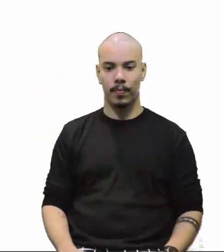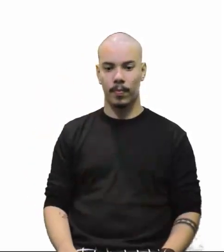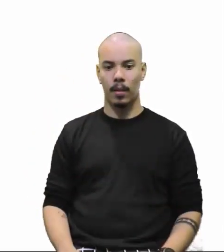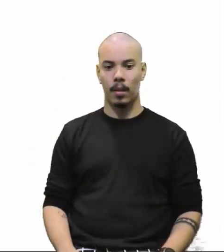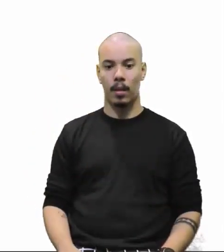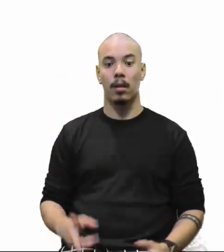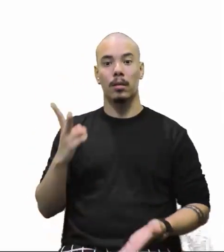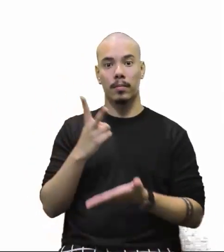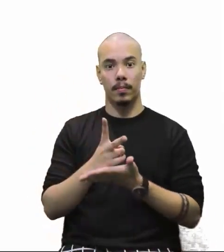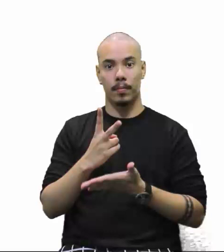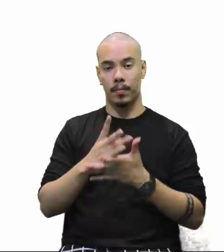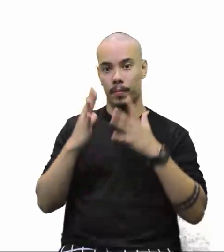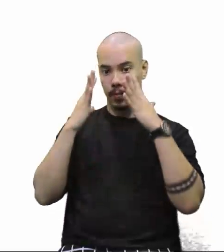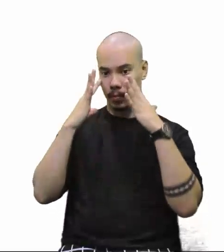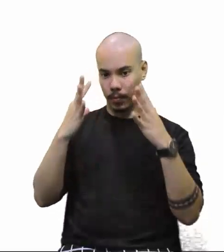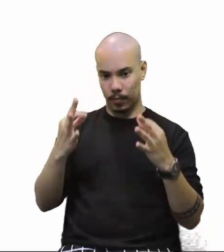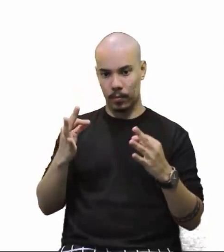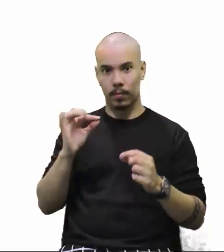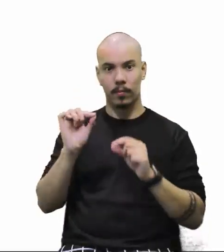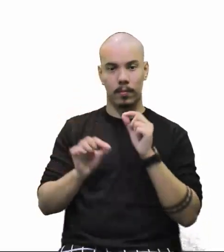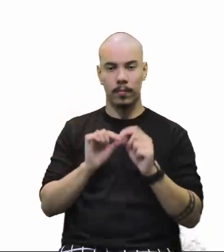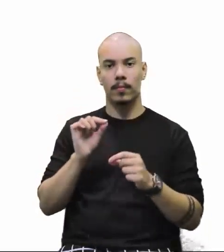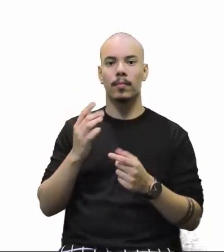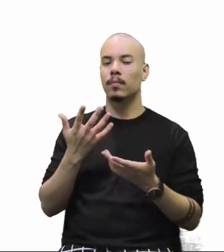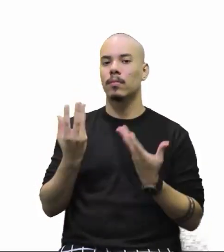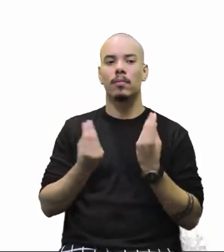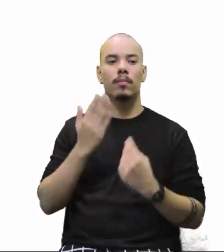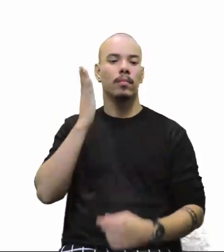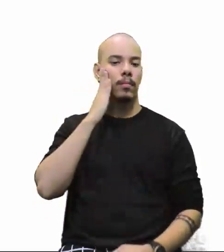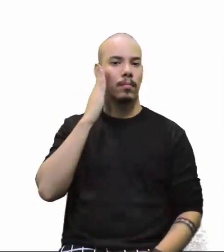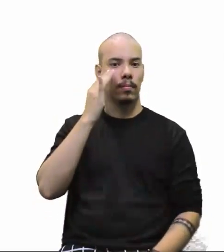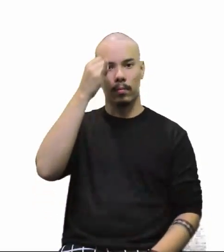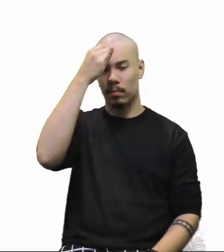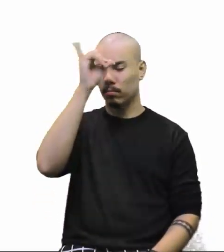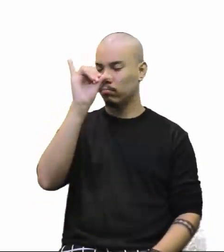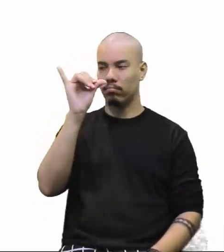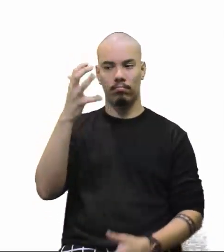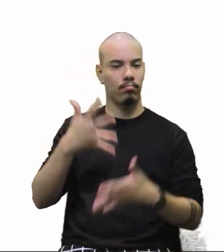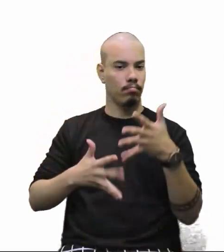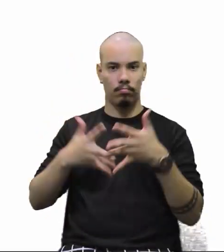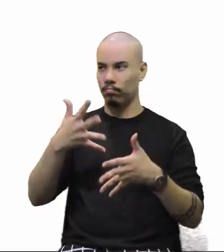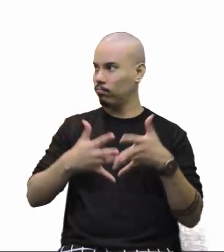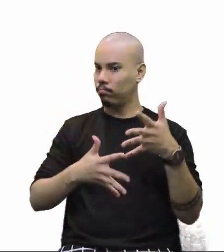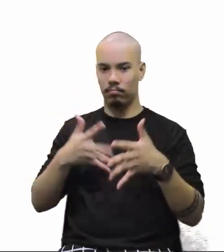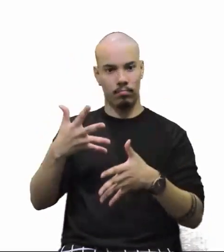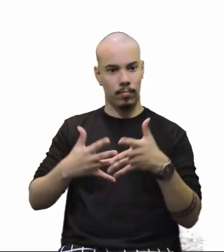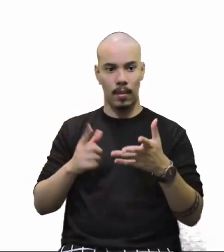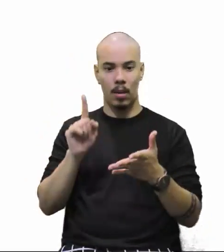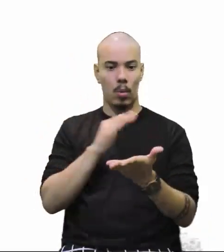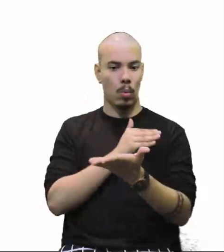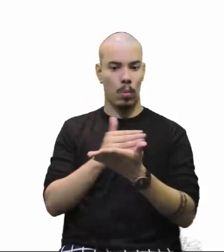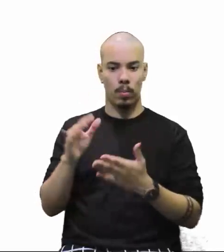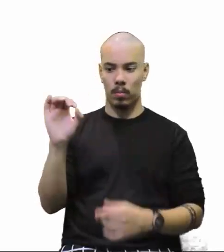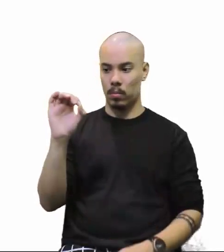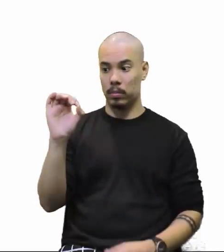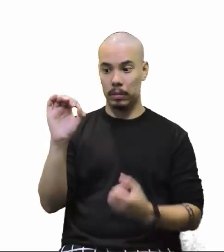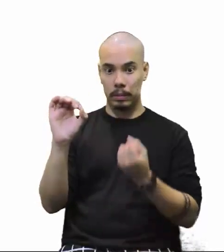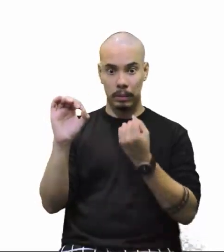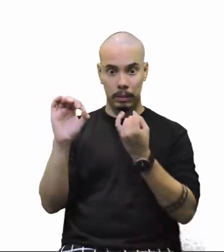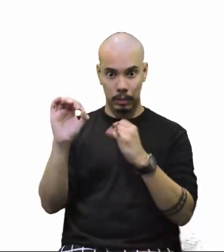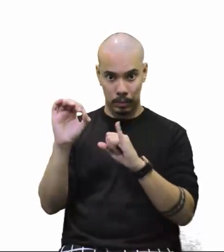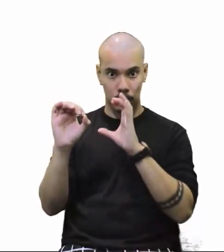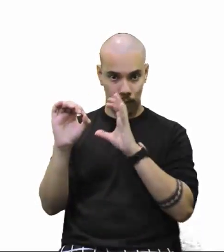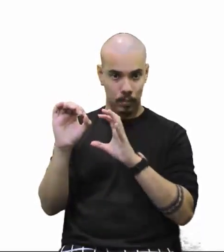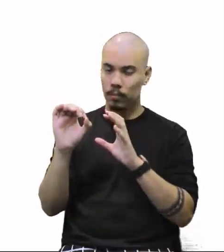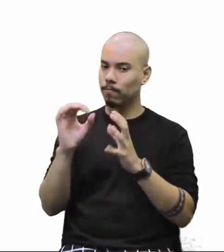presta atenção que um ao invés do outro aí, você não se enrola. Você vê que não começa do zero, se começar do zero não